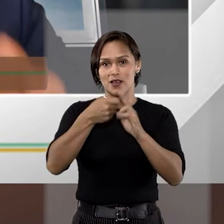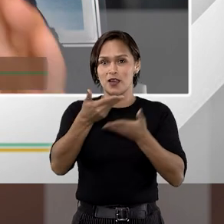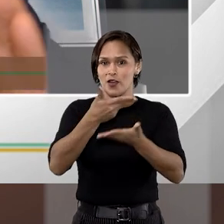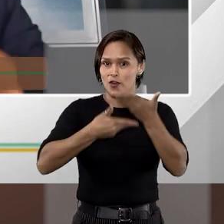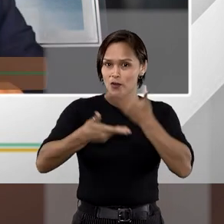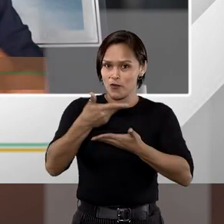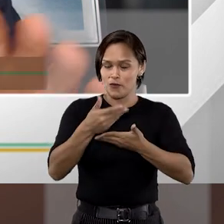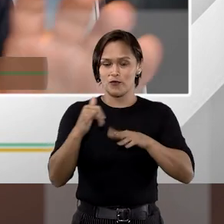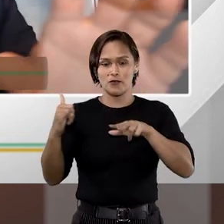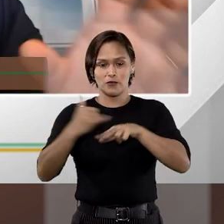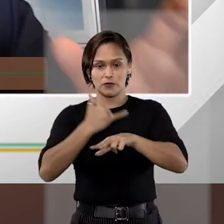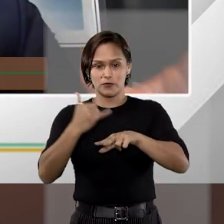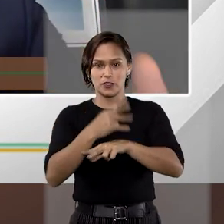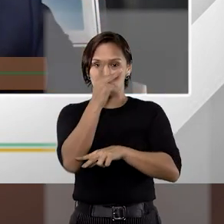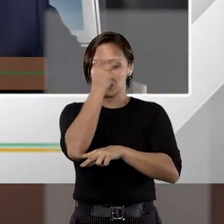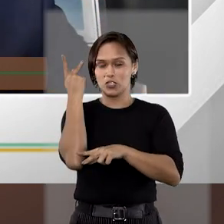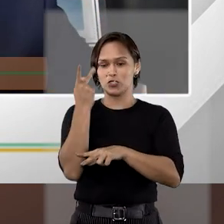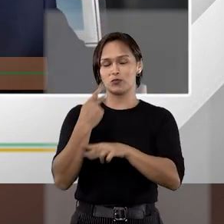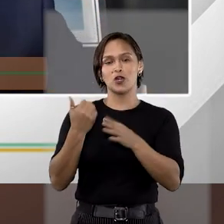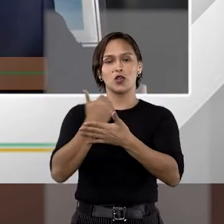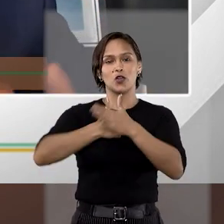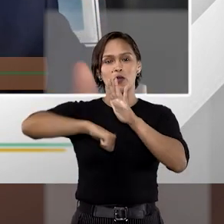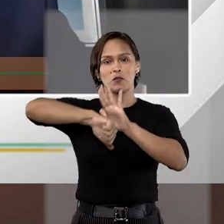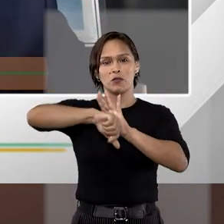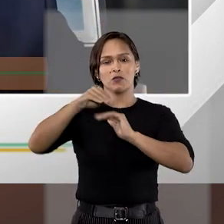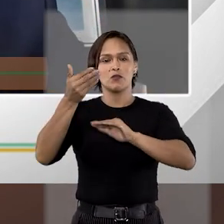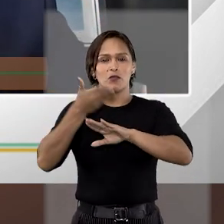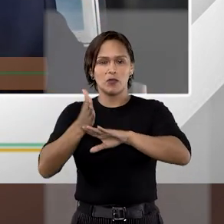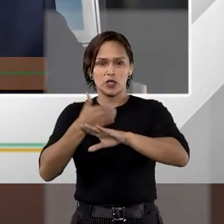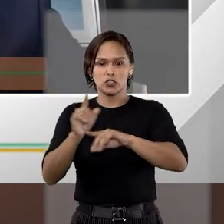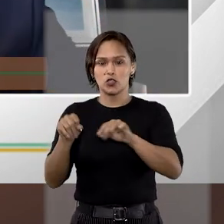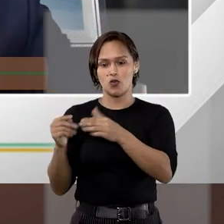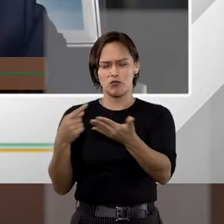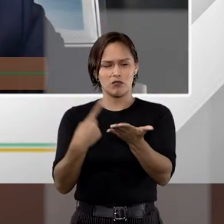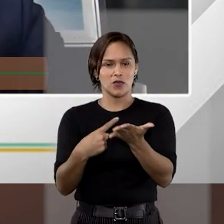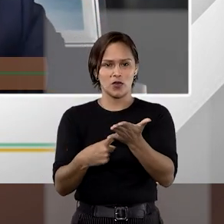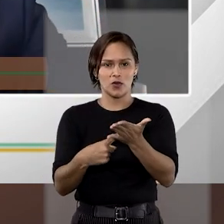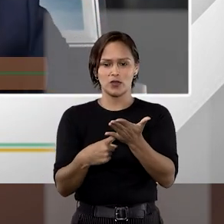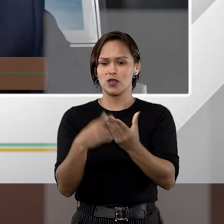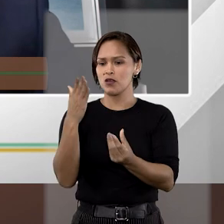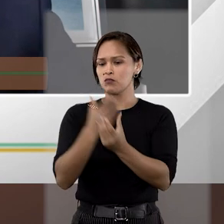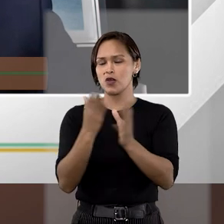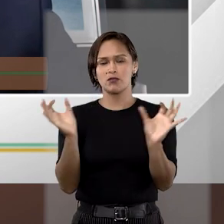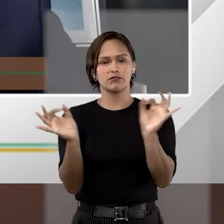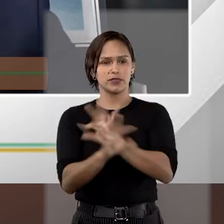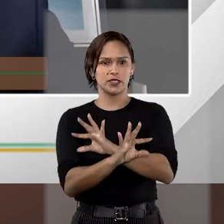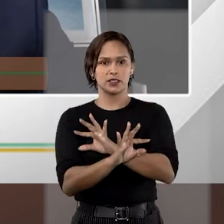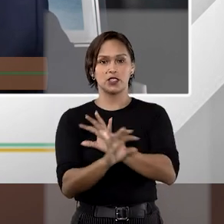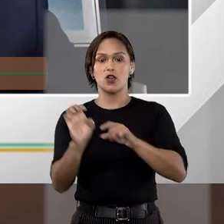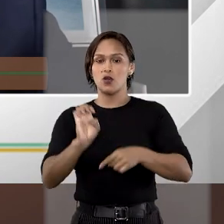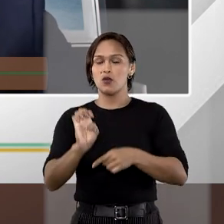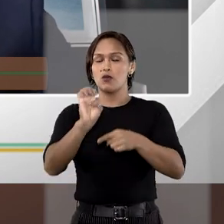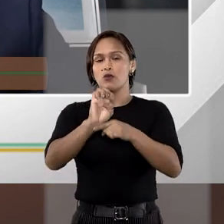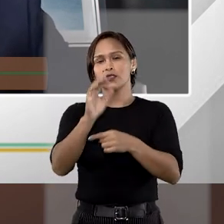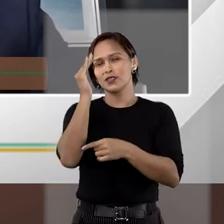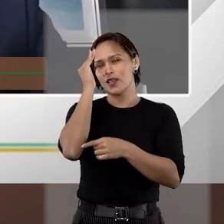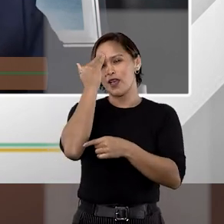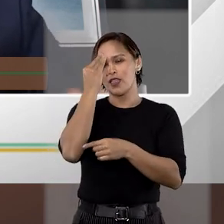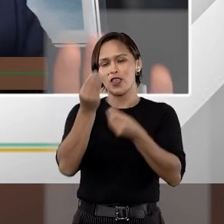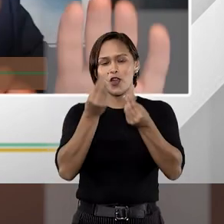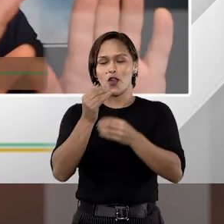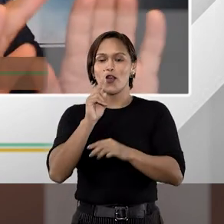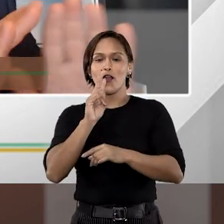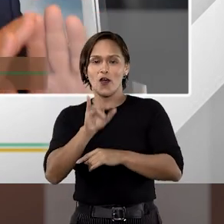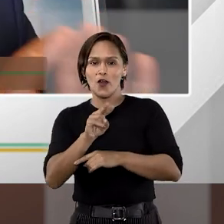as partes envolvidas a vítima e a pessoa que cometeu O Delito fizerem um acordo o processo se extingue o Estado então